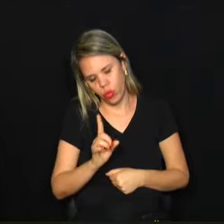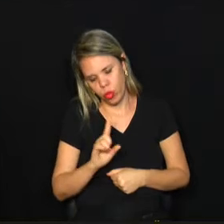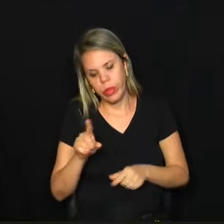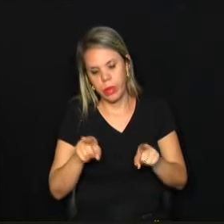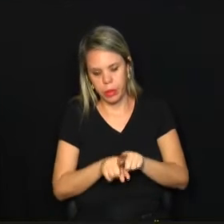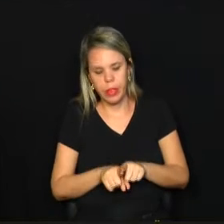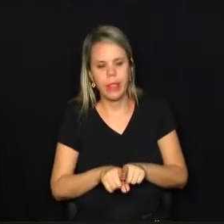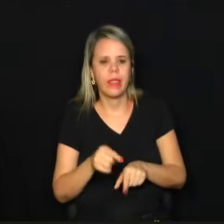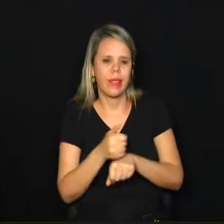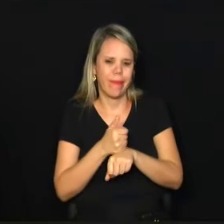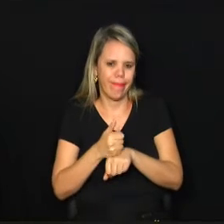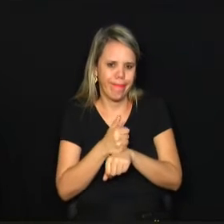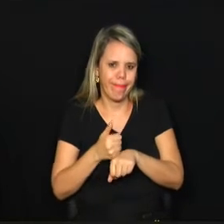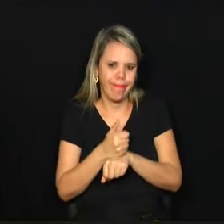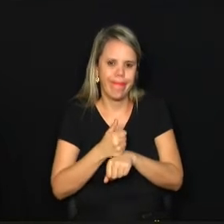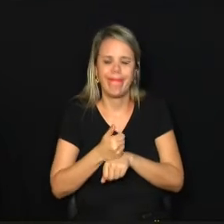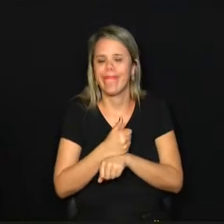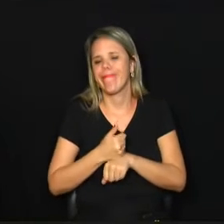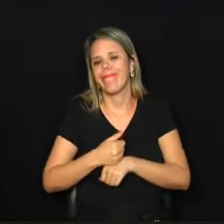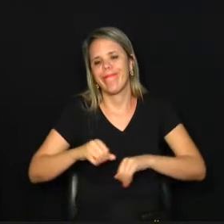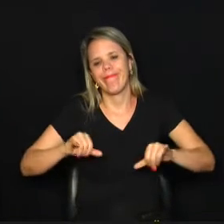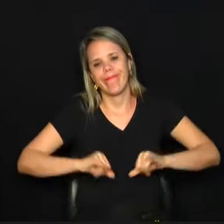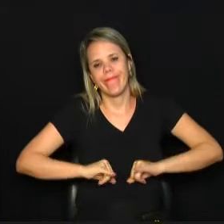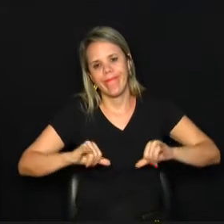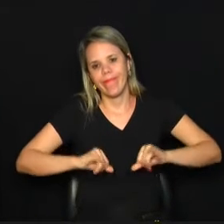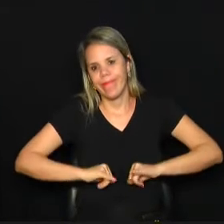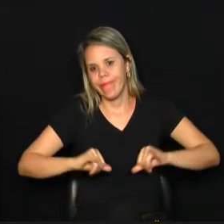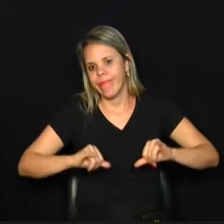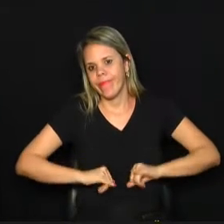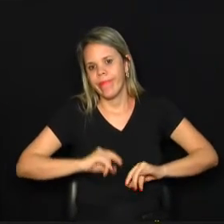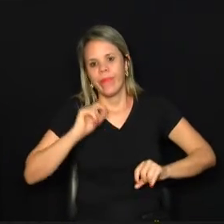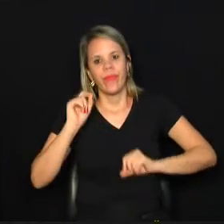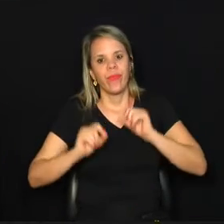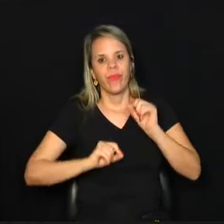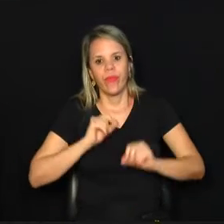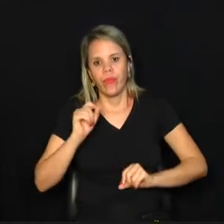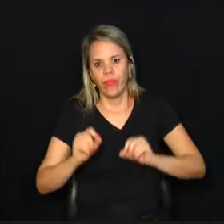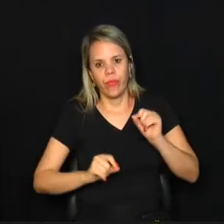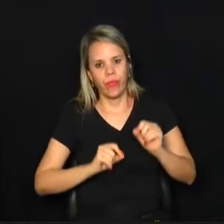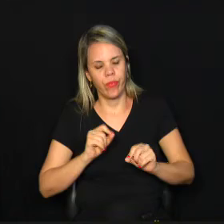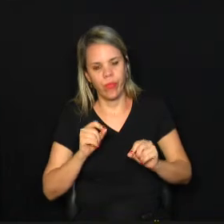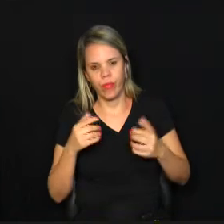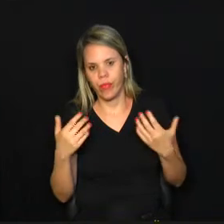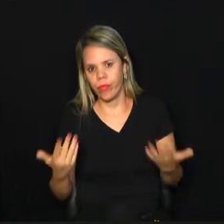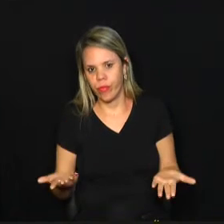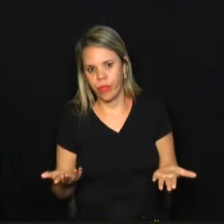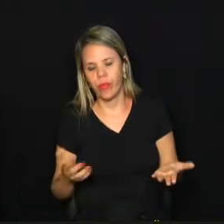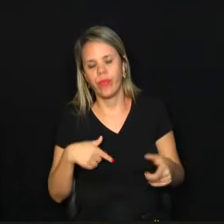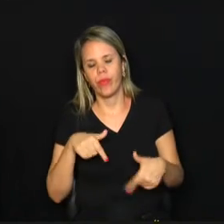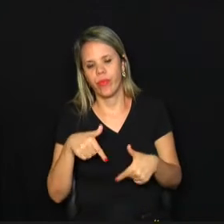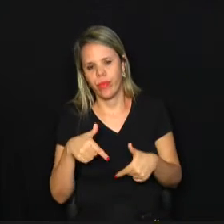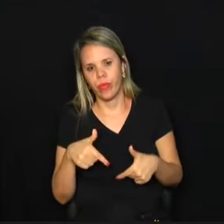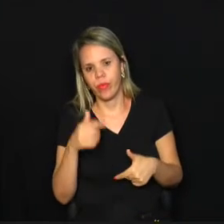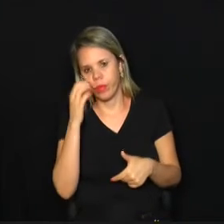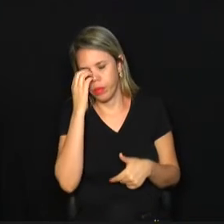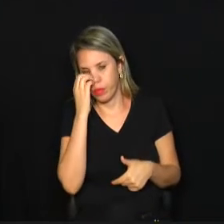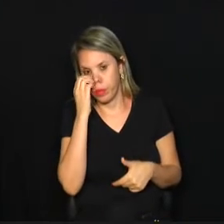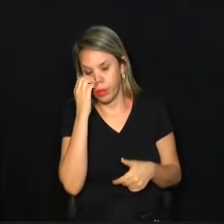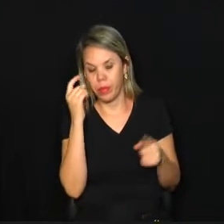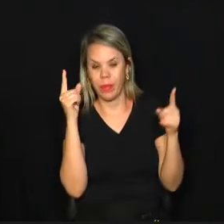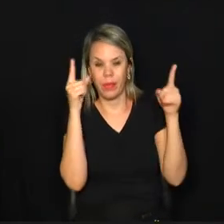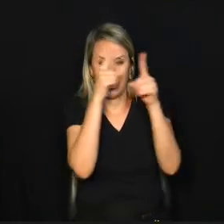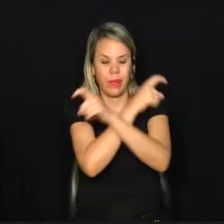uma categoria realmente penalizada e que nós estamos trabalhando com uma situação muito